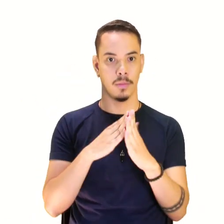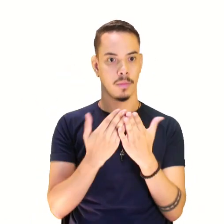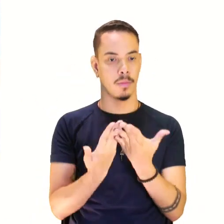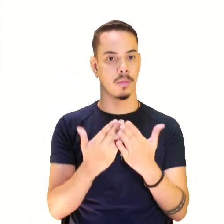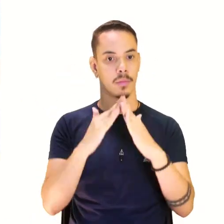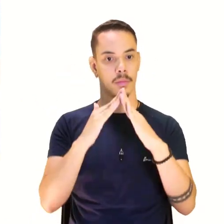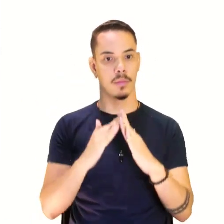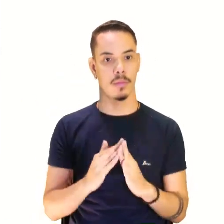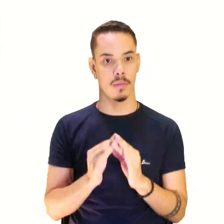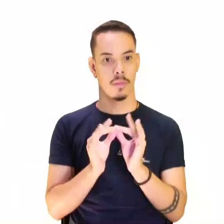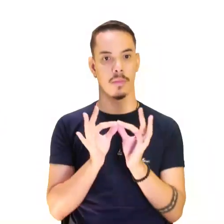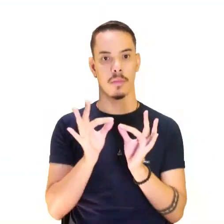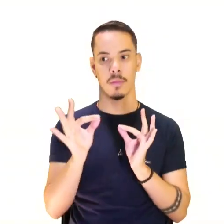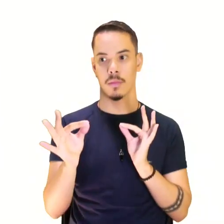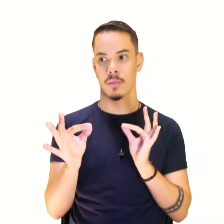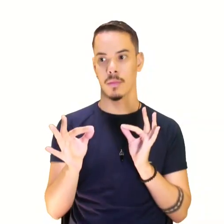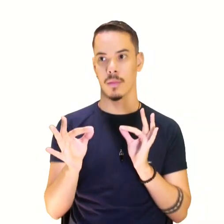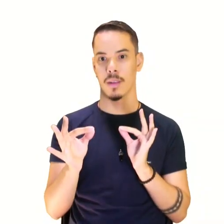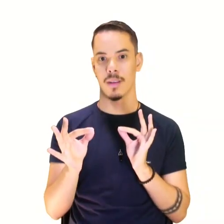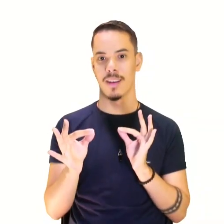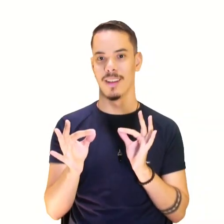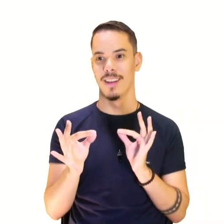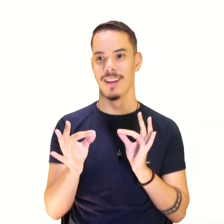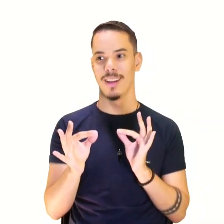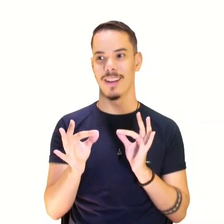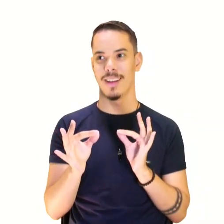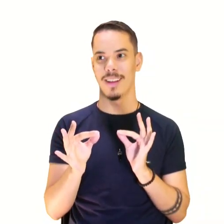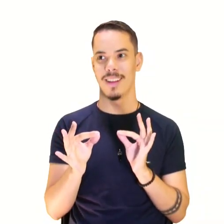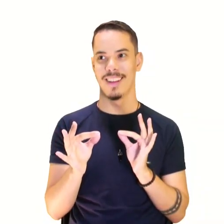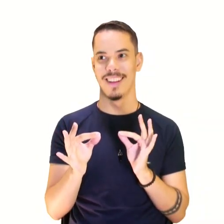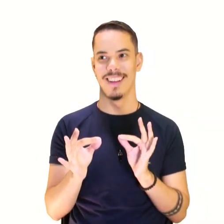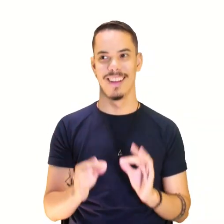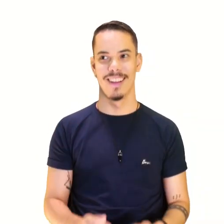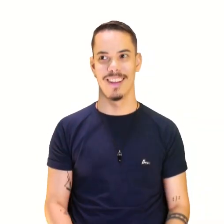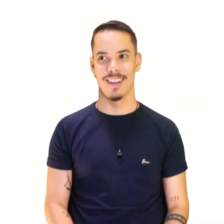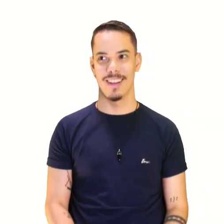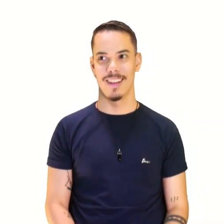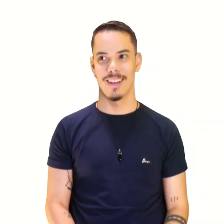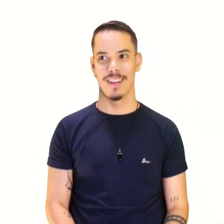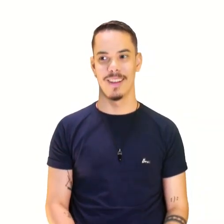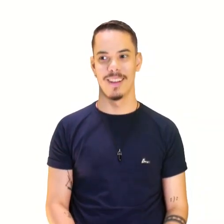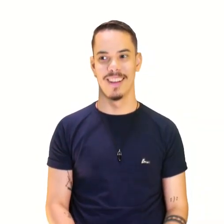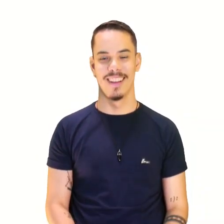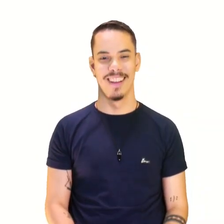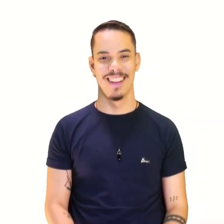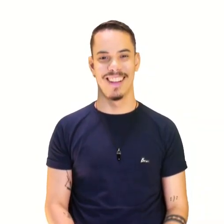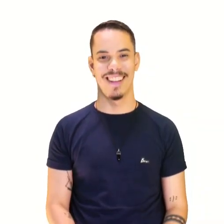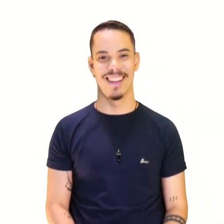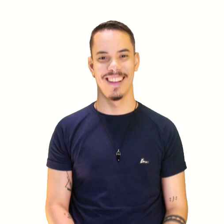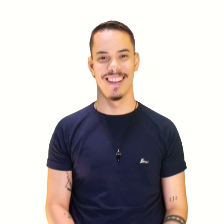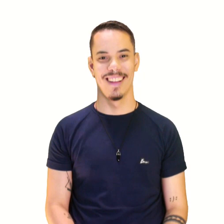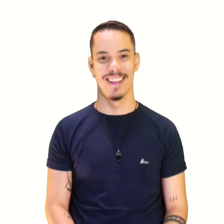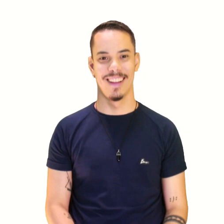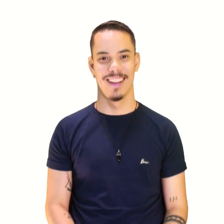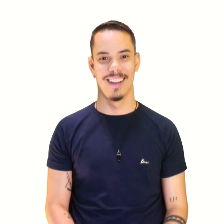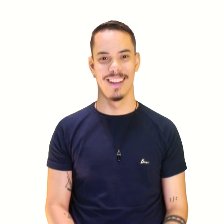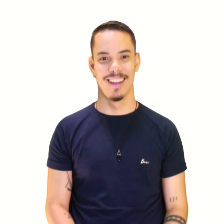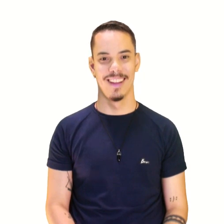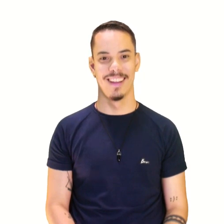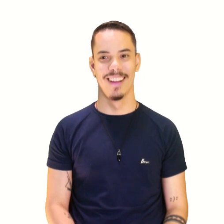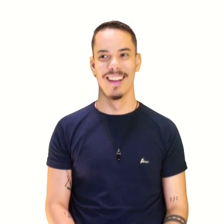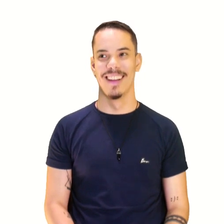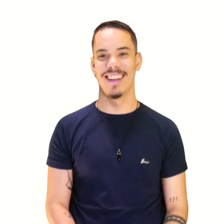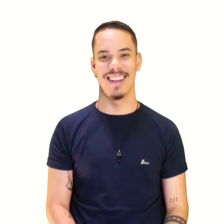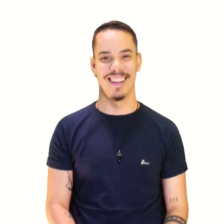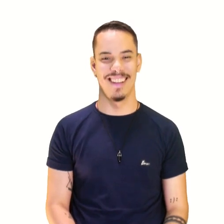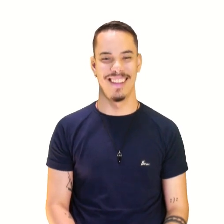né? A escola fica na linha, fica na linha a escola. E aí...